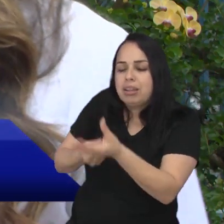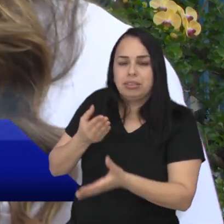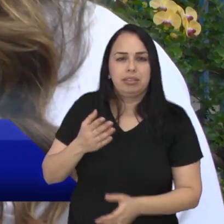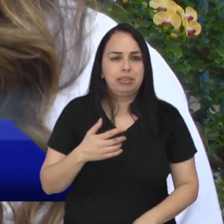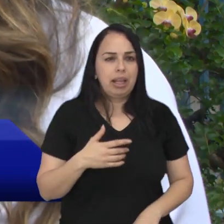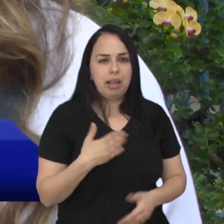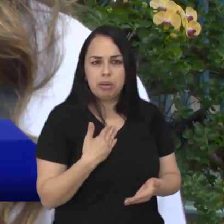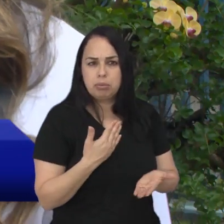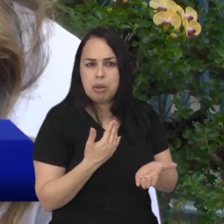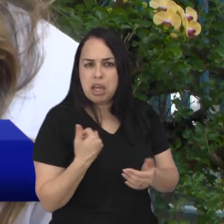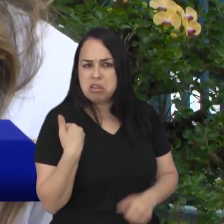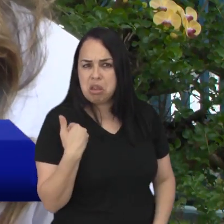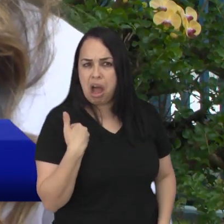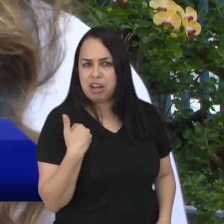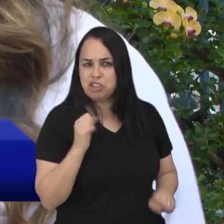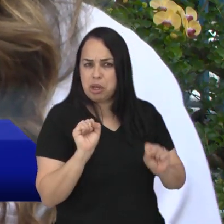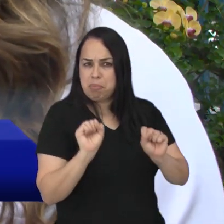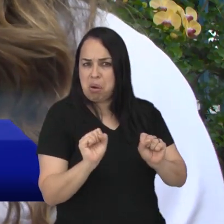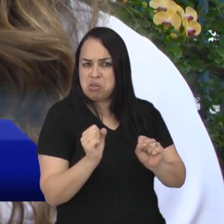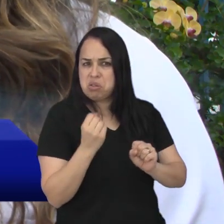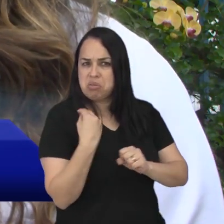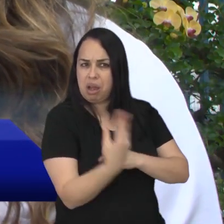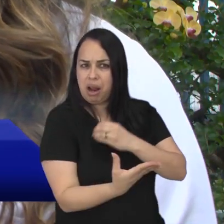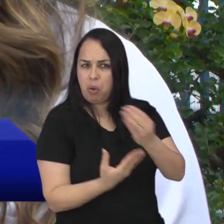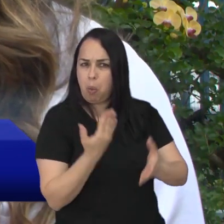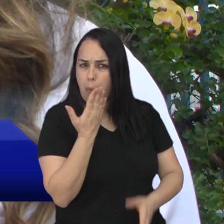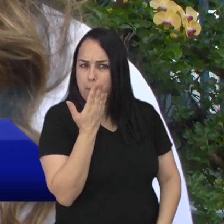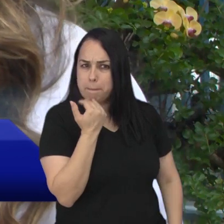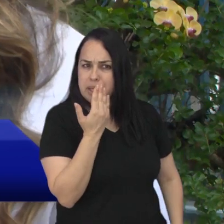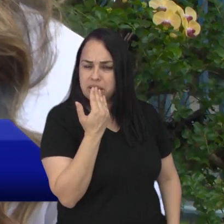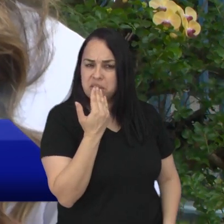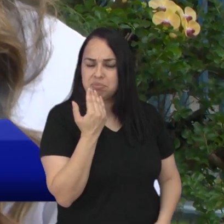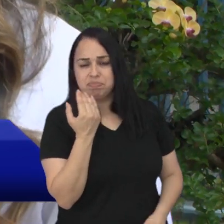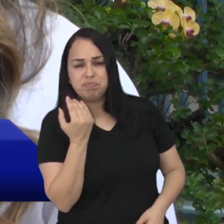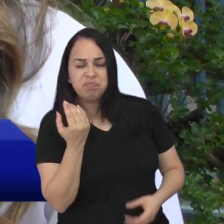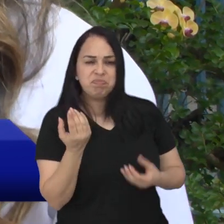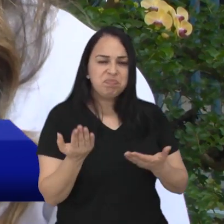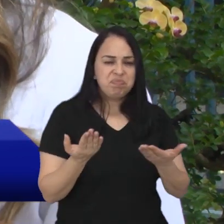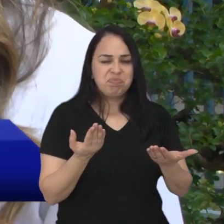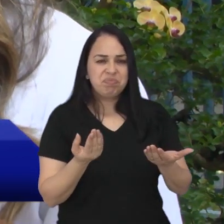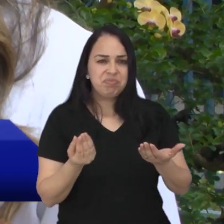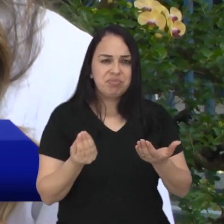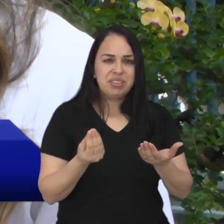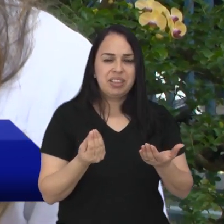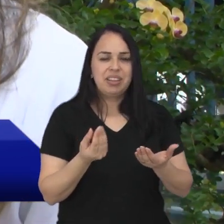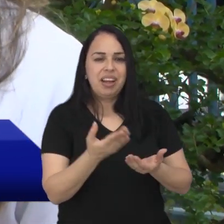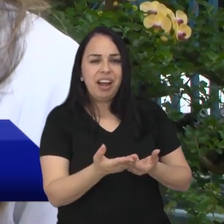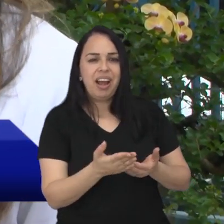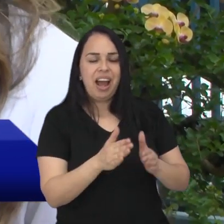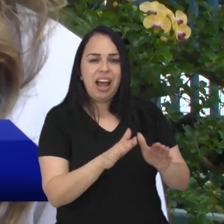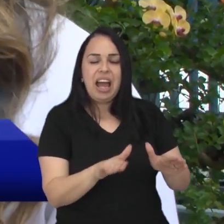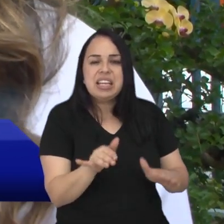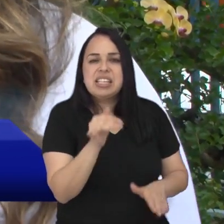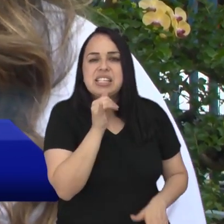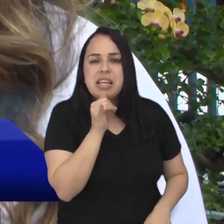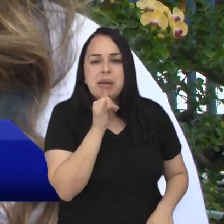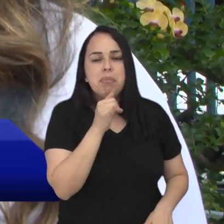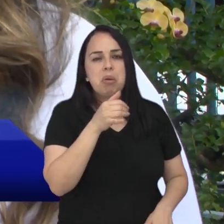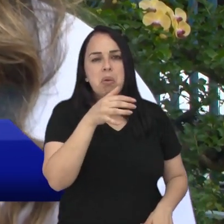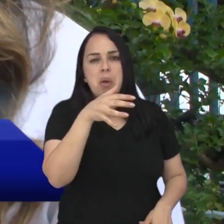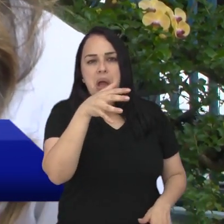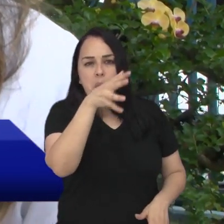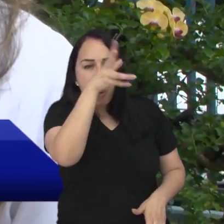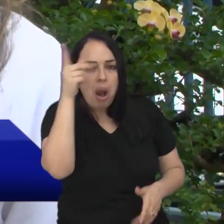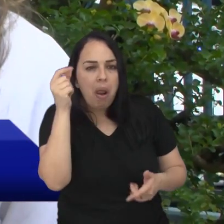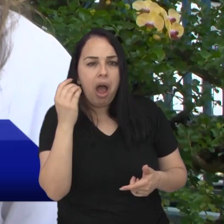uma idade ideal em que se possa começar a introduzir alguns alimentos, deixar a criança tomar refrigerante,